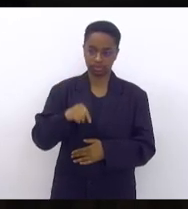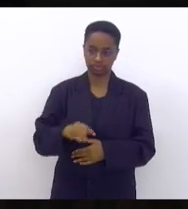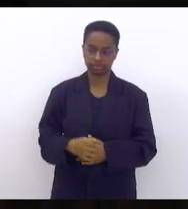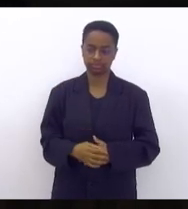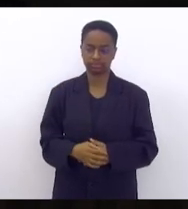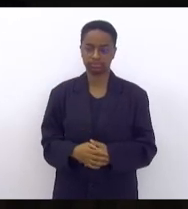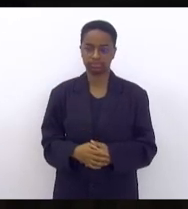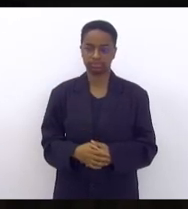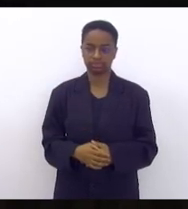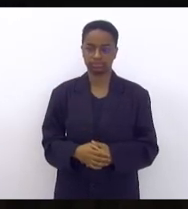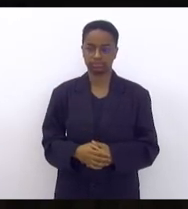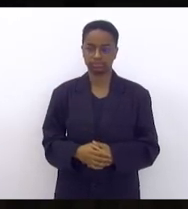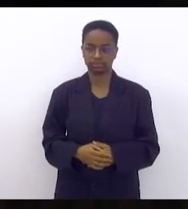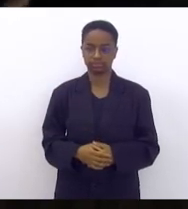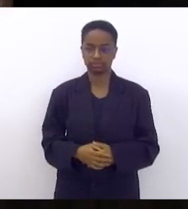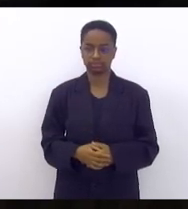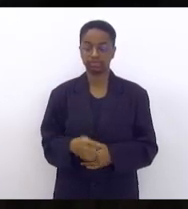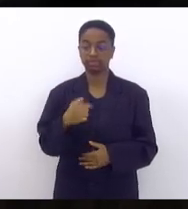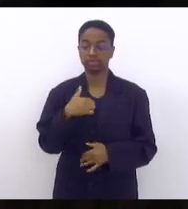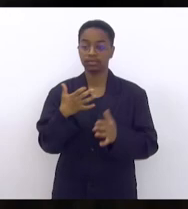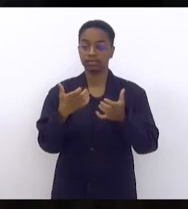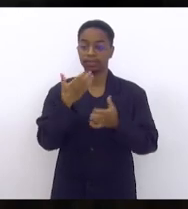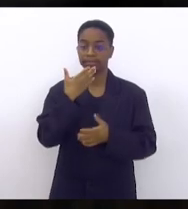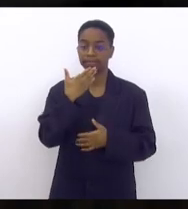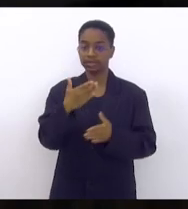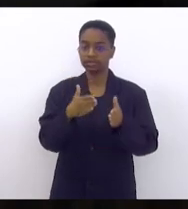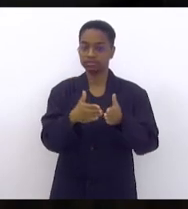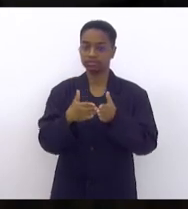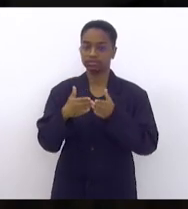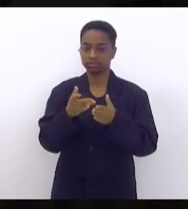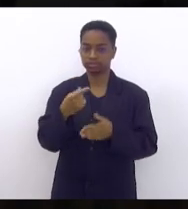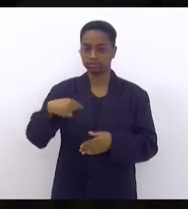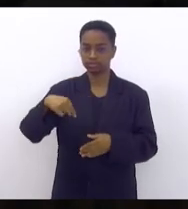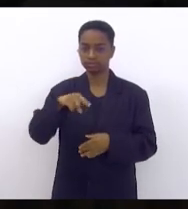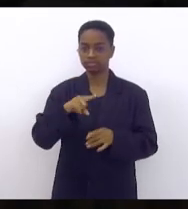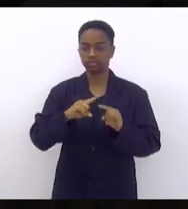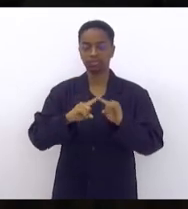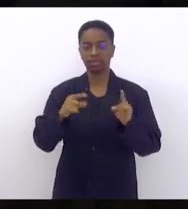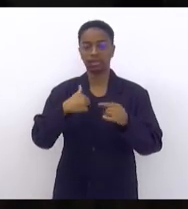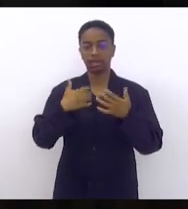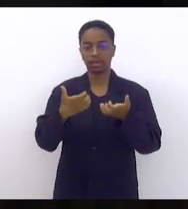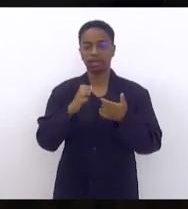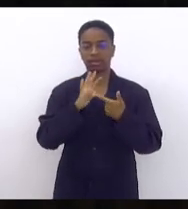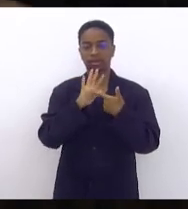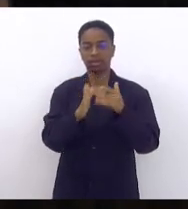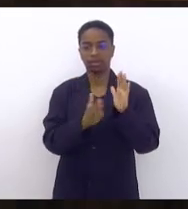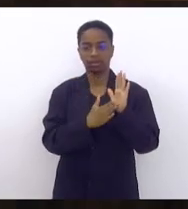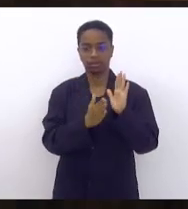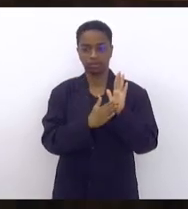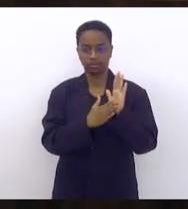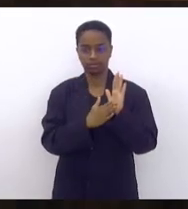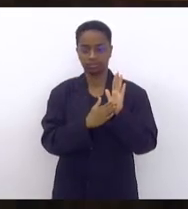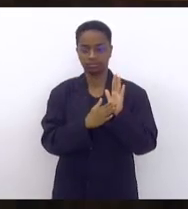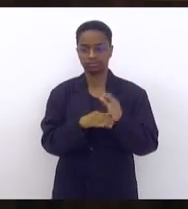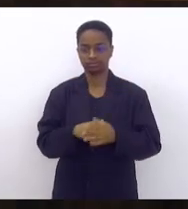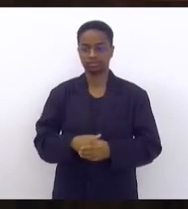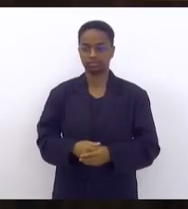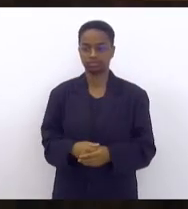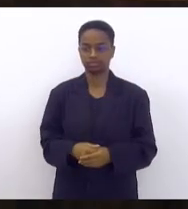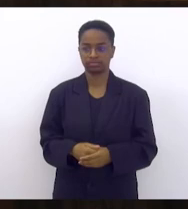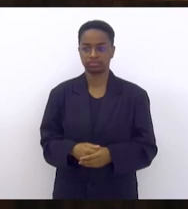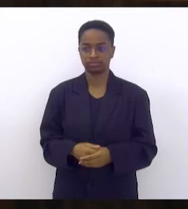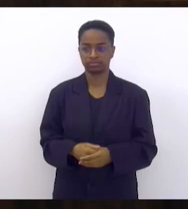audiência. Bom, eu só queria pedir licença a vocês, mas queria deixar já uma proposta aqui, Érica, que a